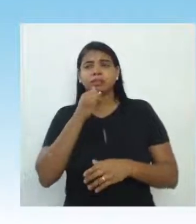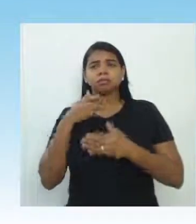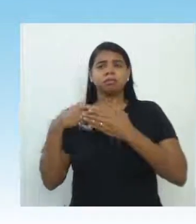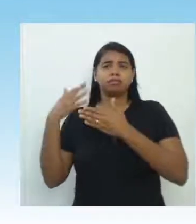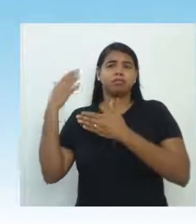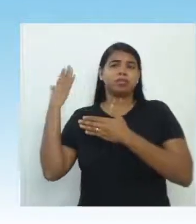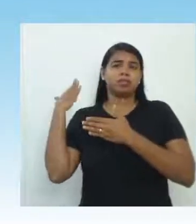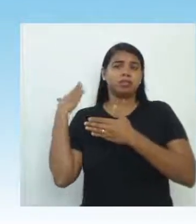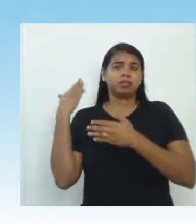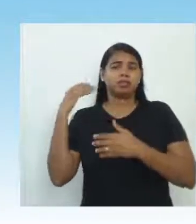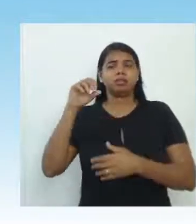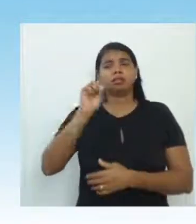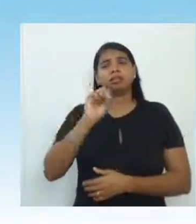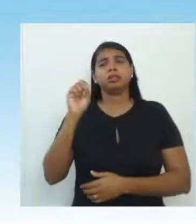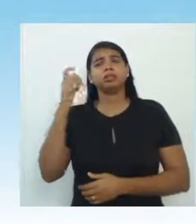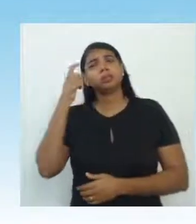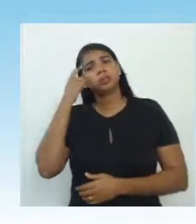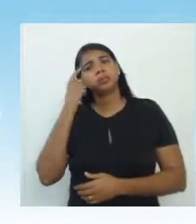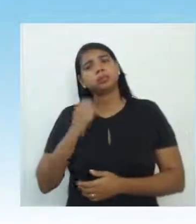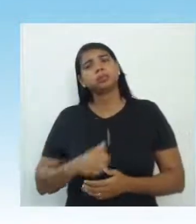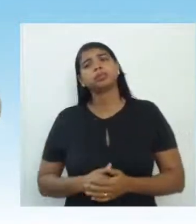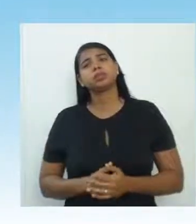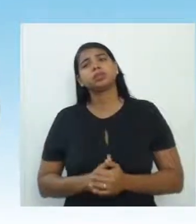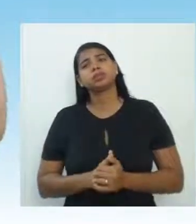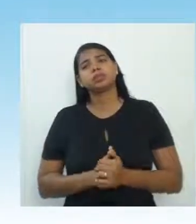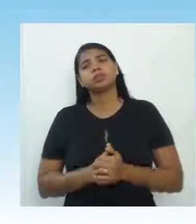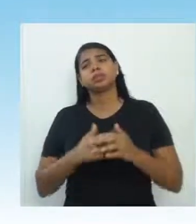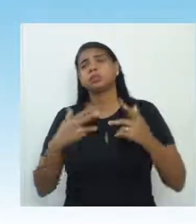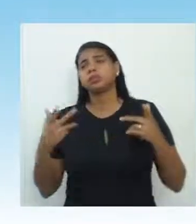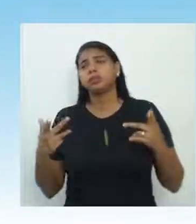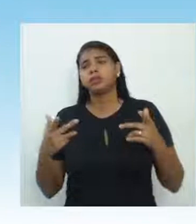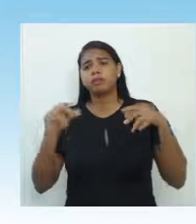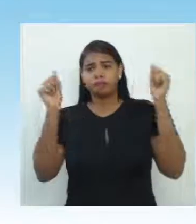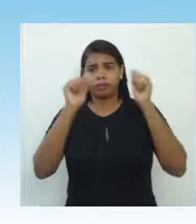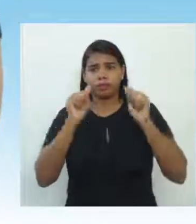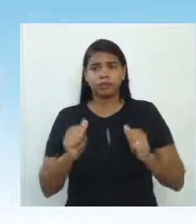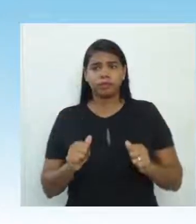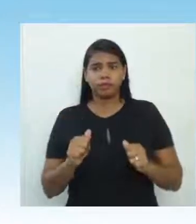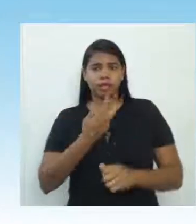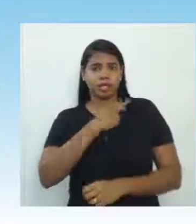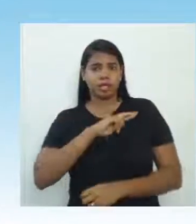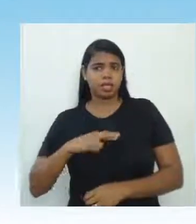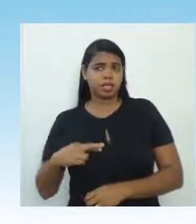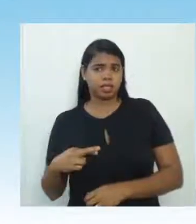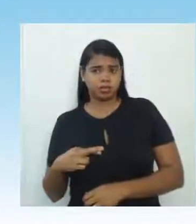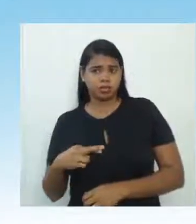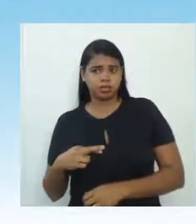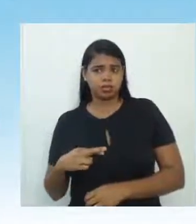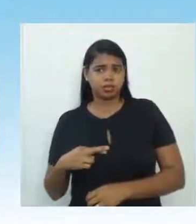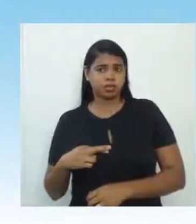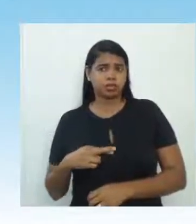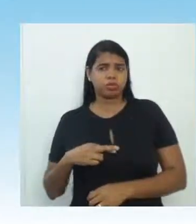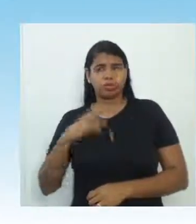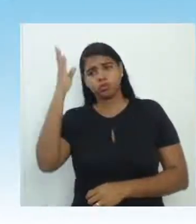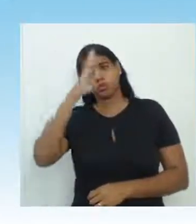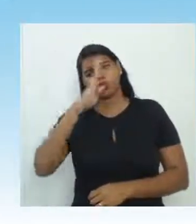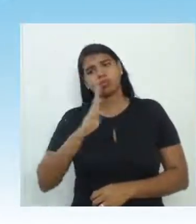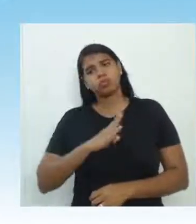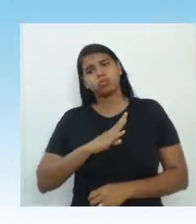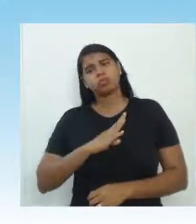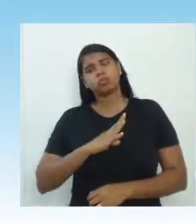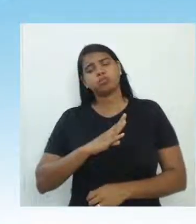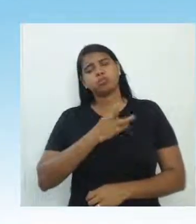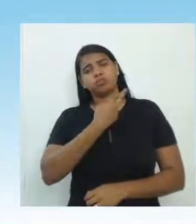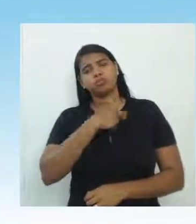em 88, pensaram no seguinte: existem muitas religiões no Brasil, laico. né? Isso, e as pessoas de todas